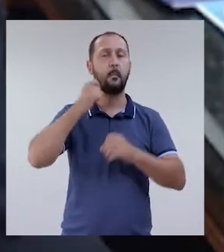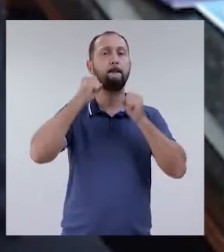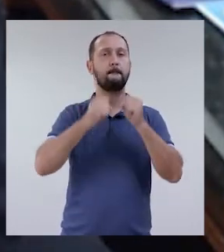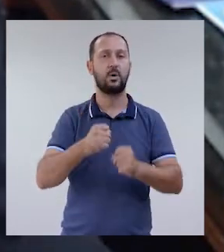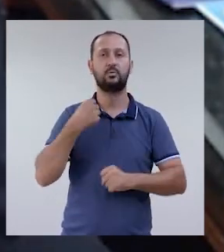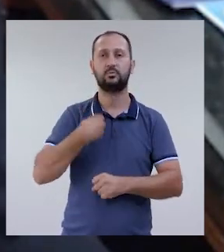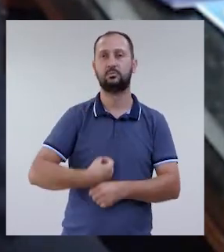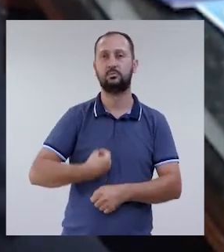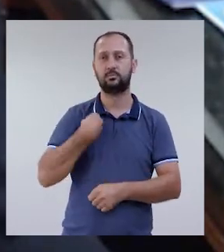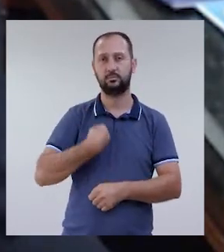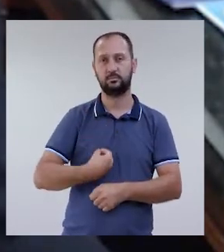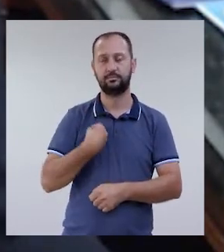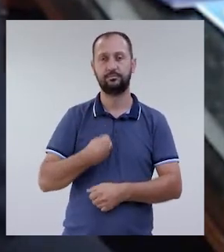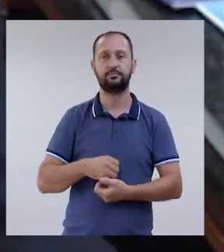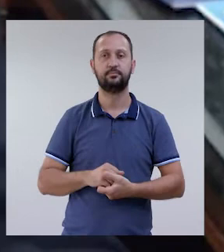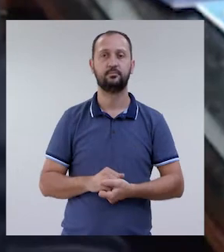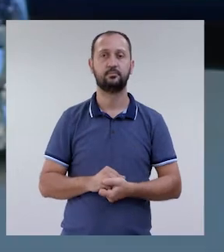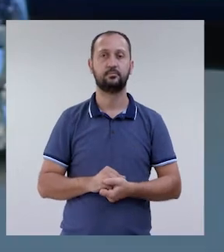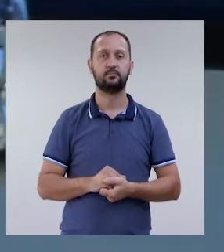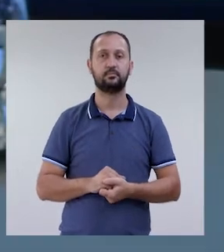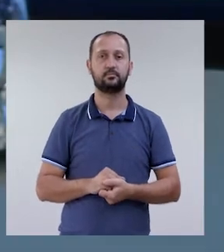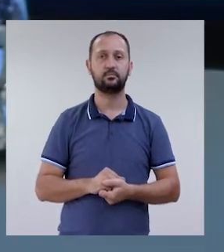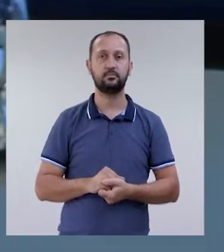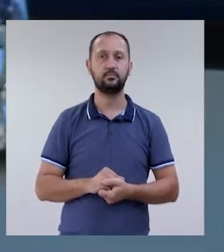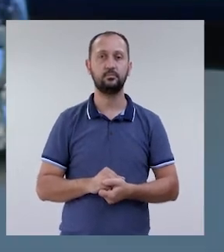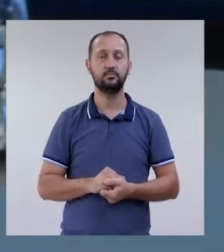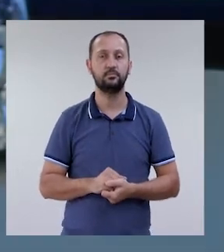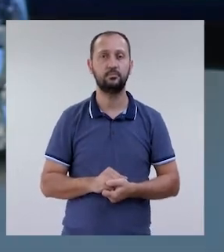pode hoje participar, né? E